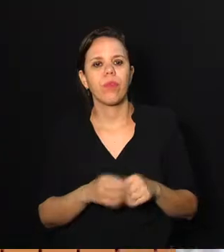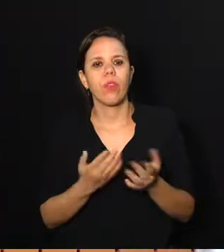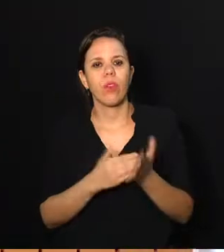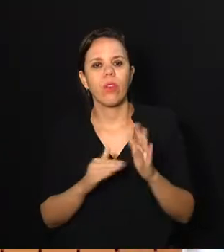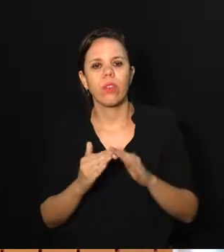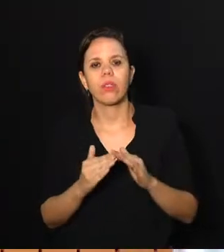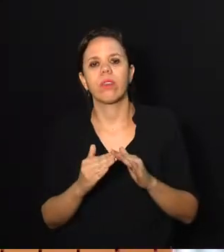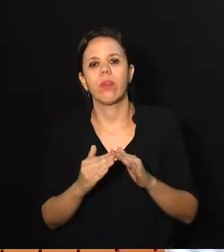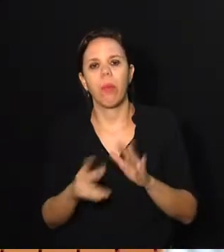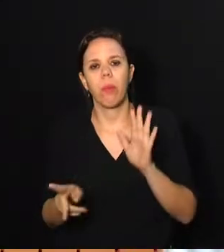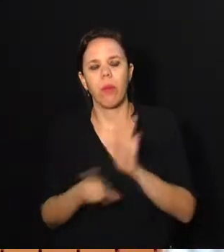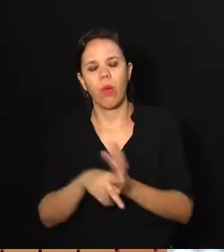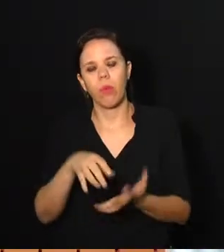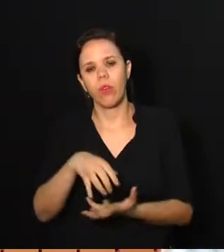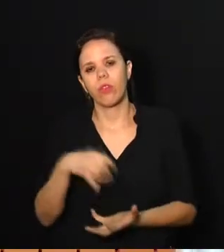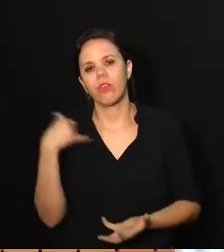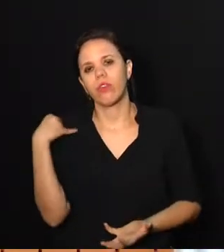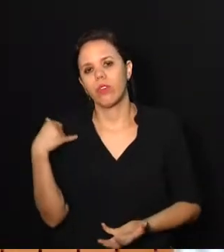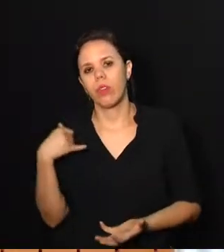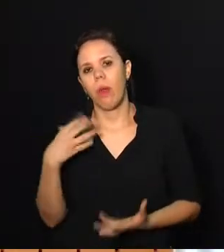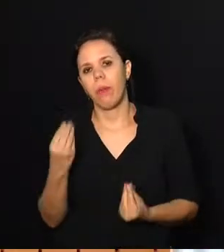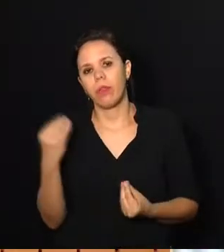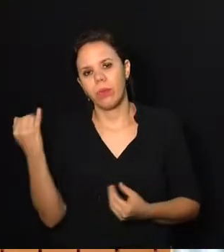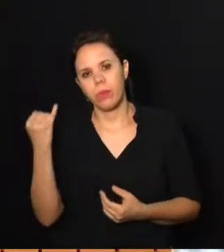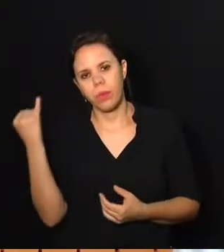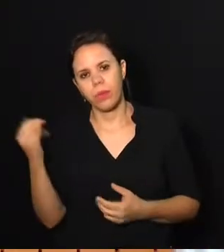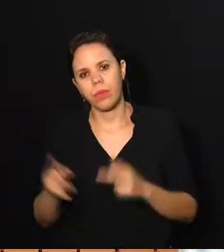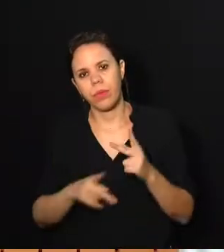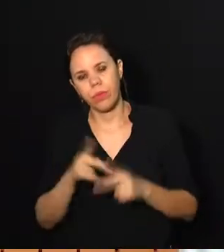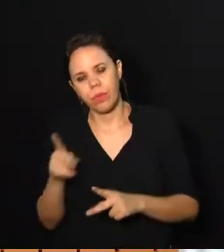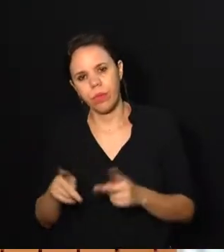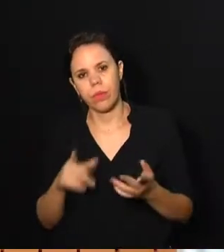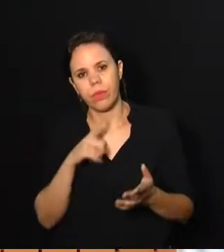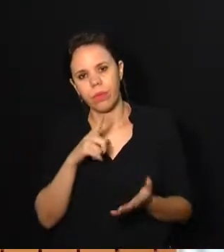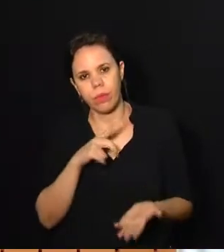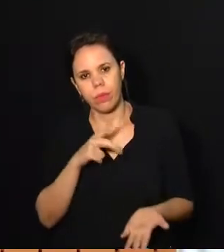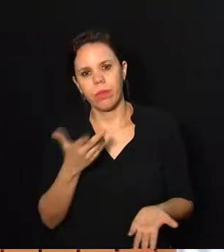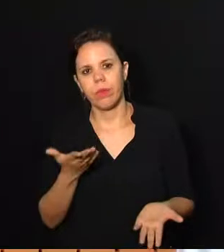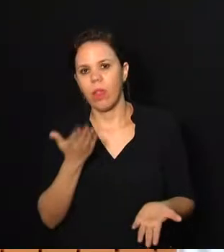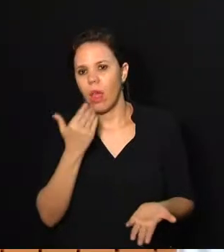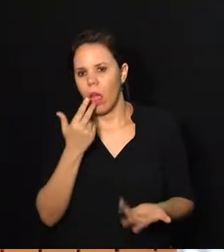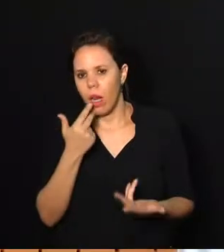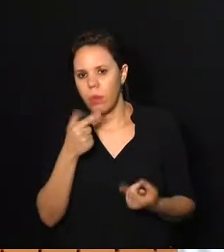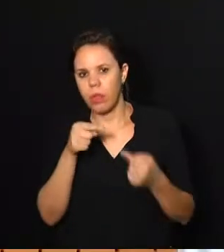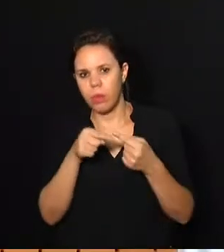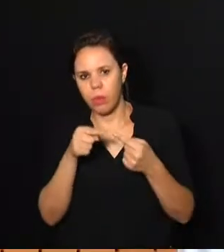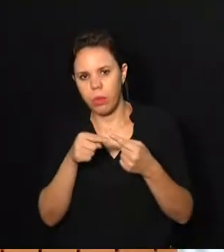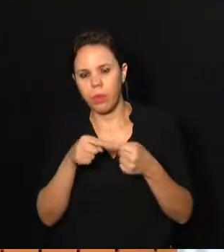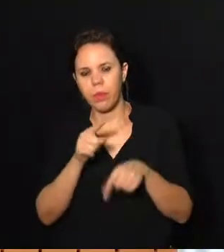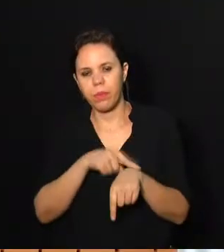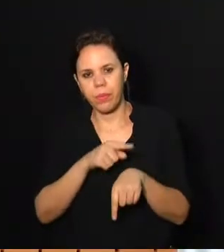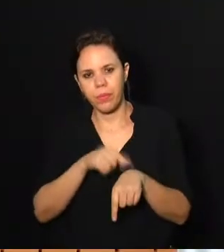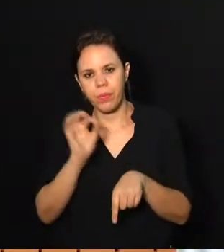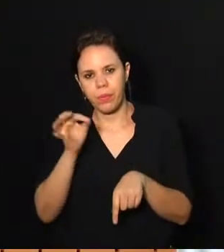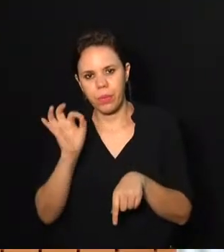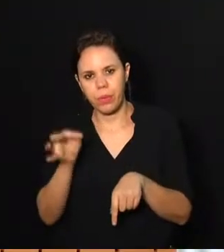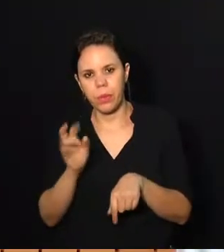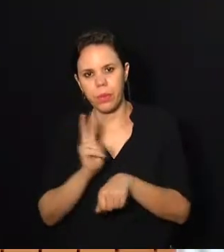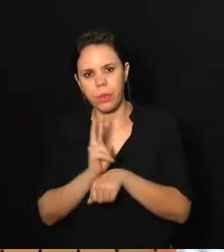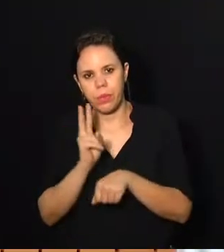né? É muito importante que o idoso ele tenha um resguardo de alimentação nos horários corretos,